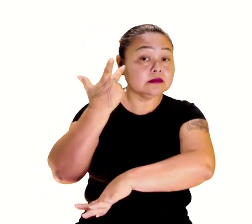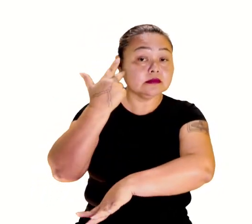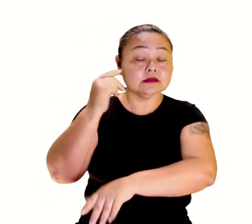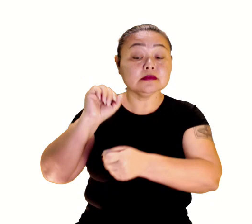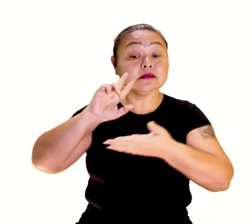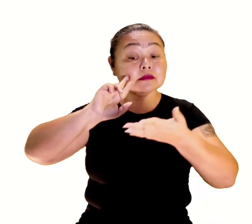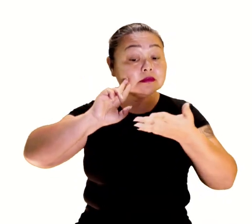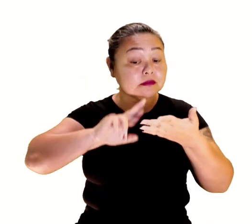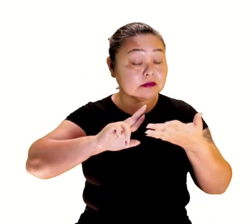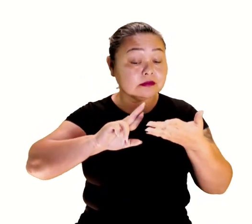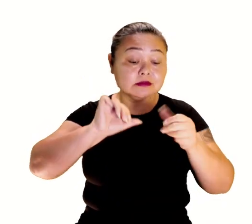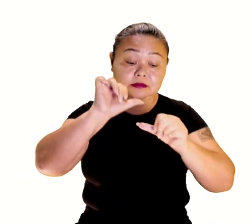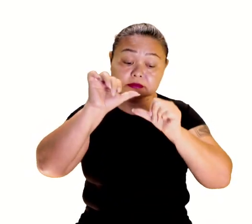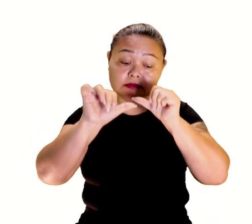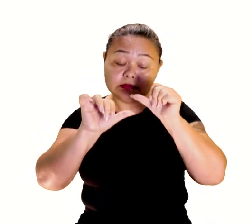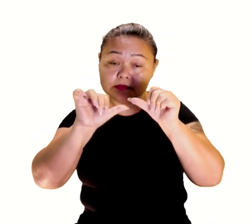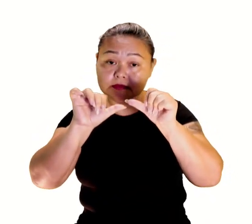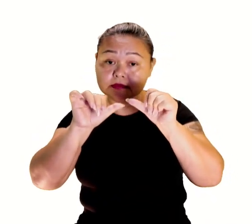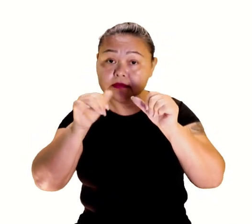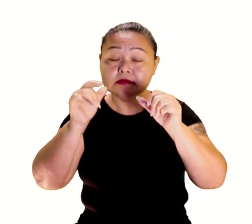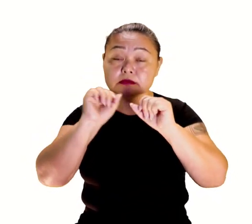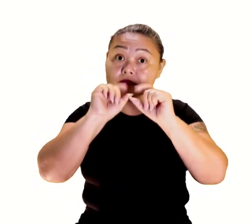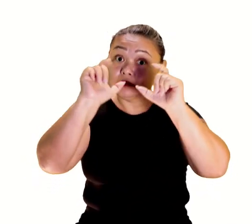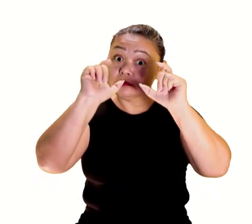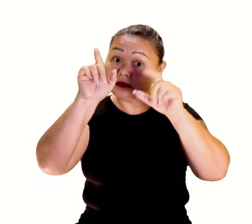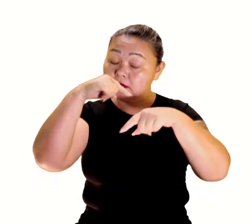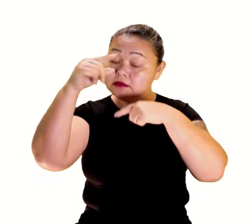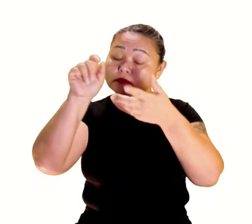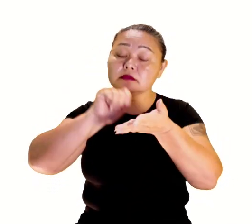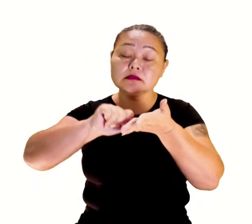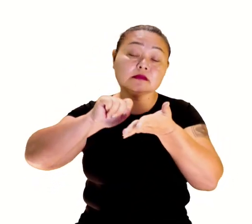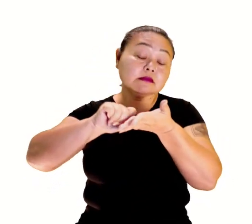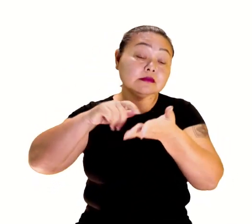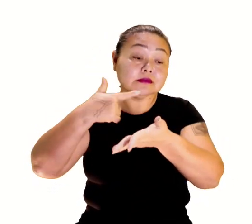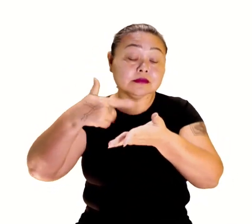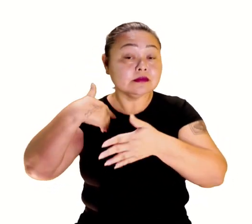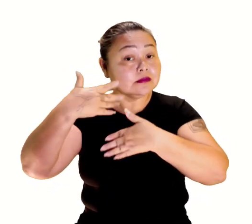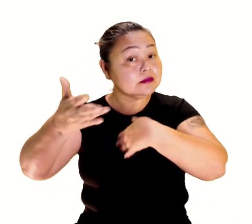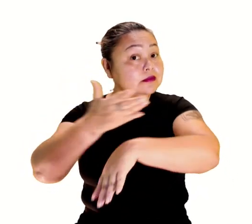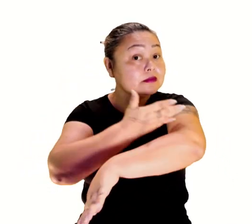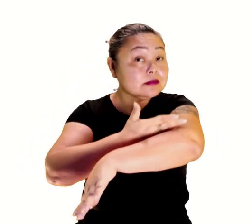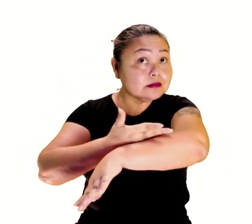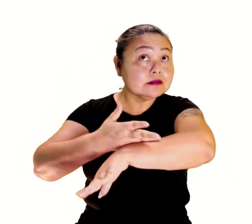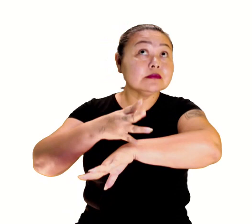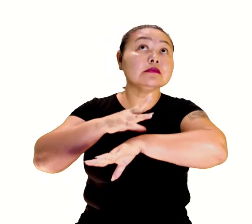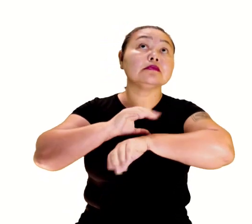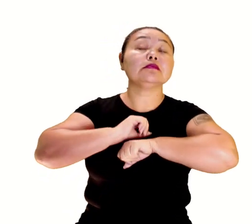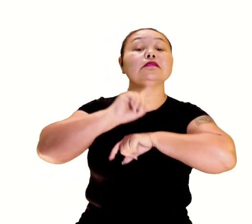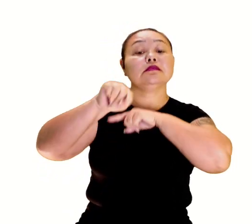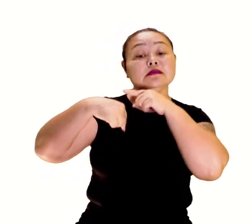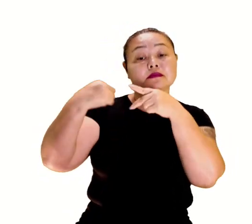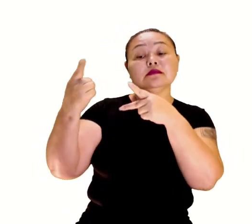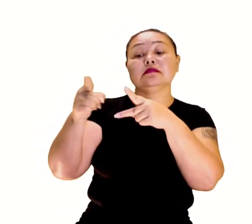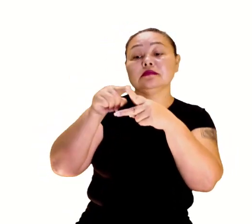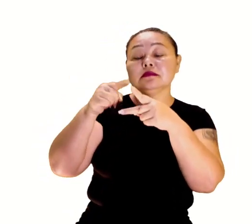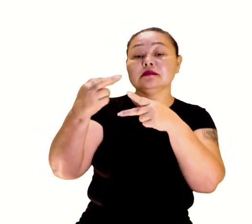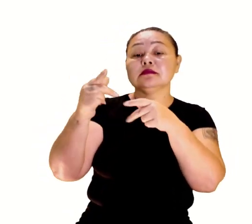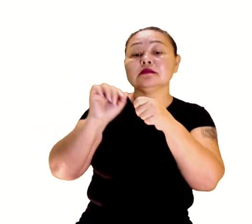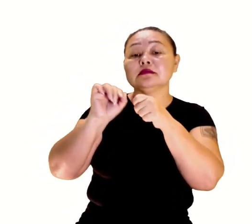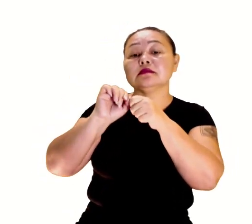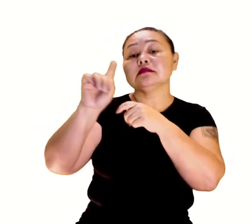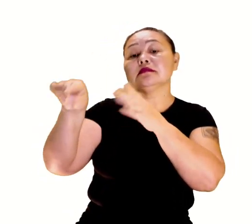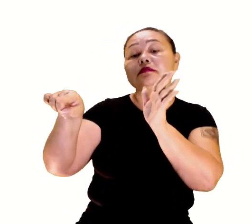resolver, troque. Só fica atento para depois corrigir, mas é natural, até você acostumar. Colocar o sinal de igualdade, né? O mais 2 está